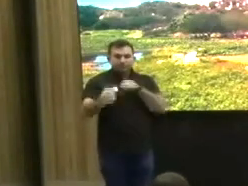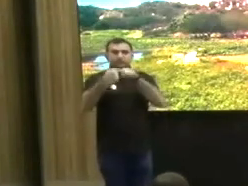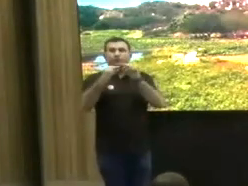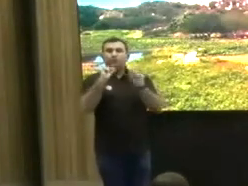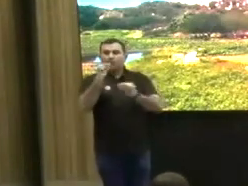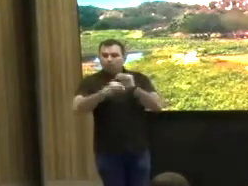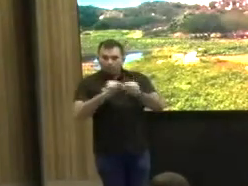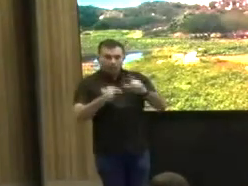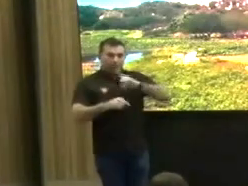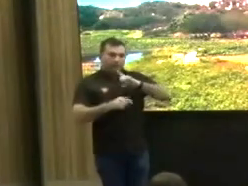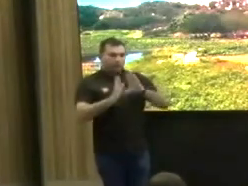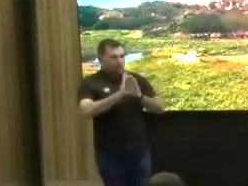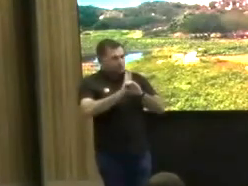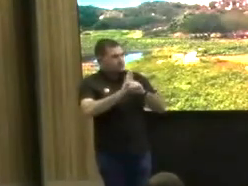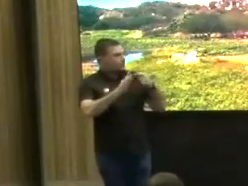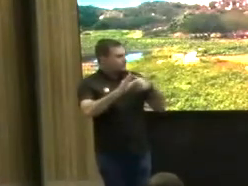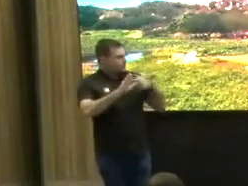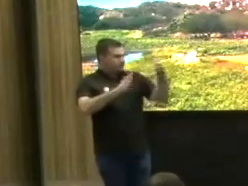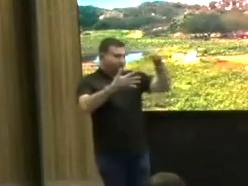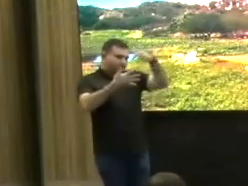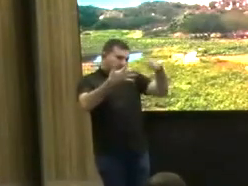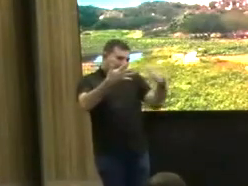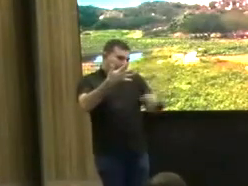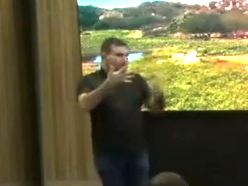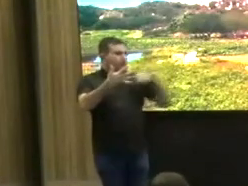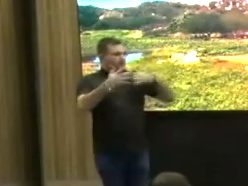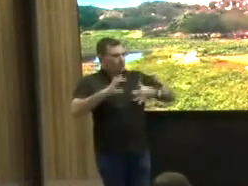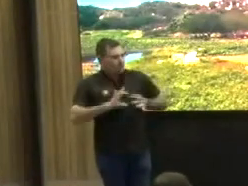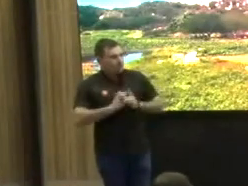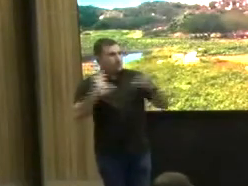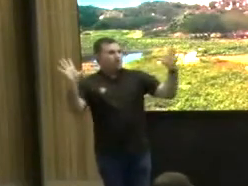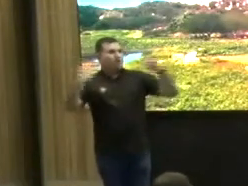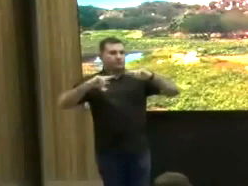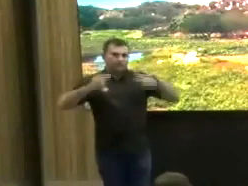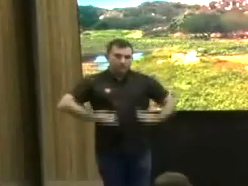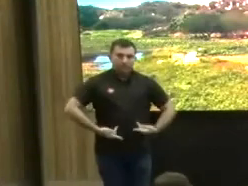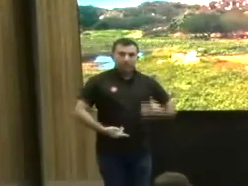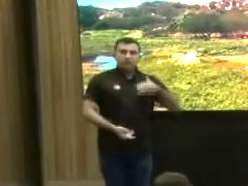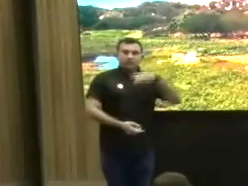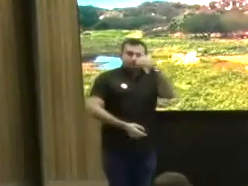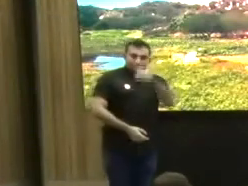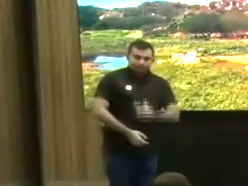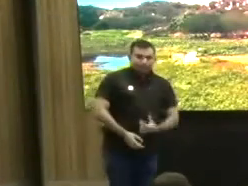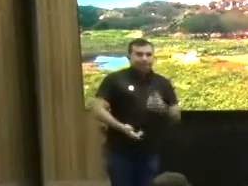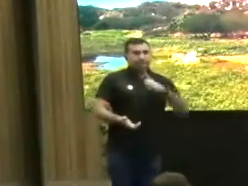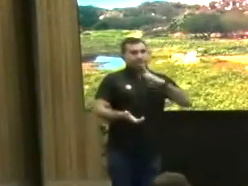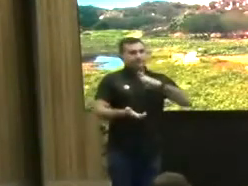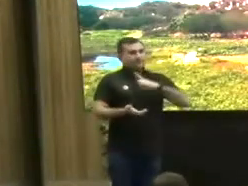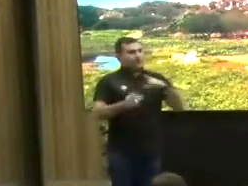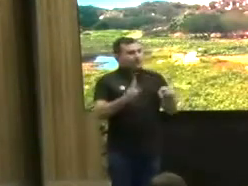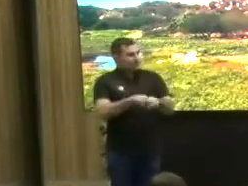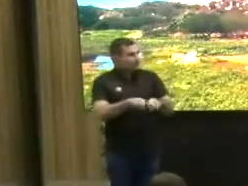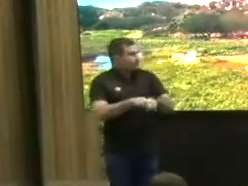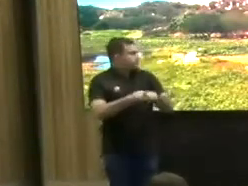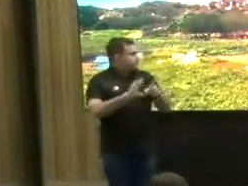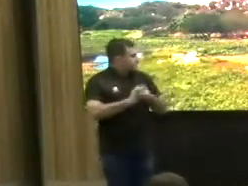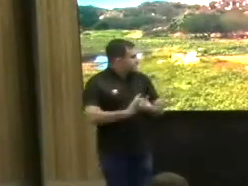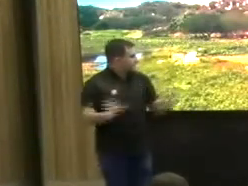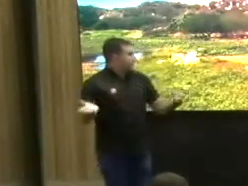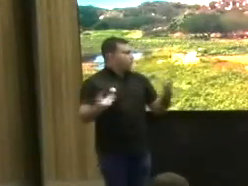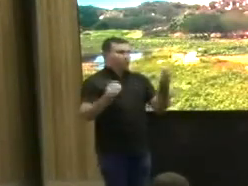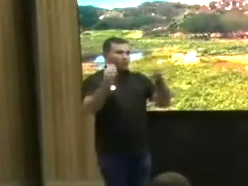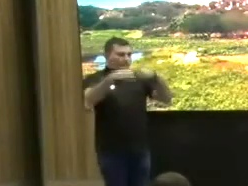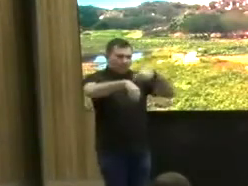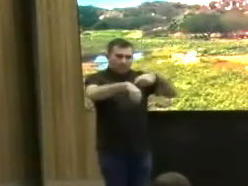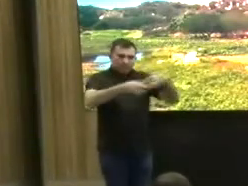uma concepção emancipatória, libertadora de educação, que aquele momento, por exemplo, estava